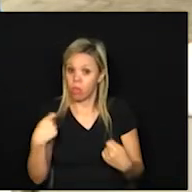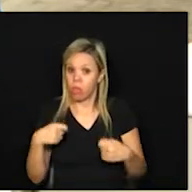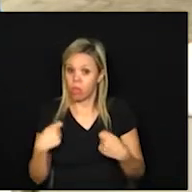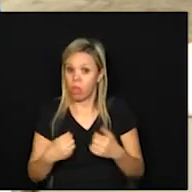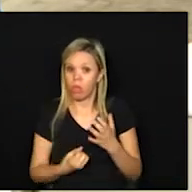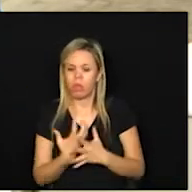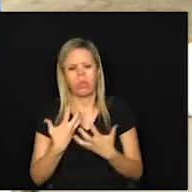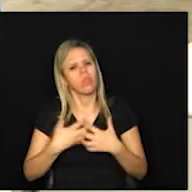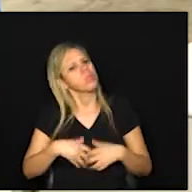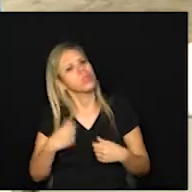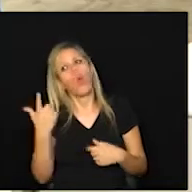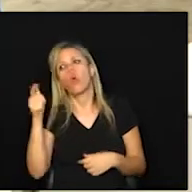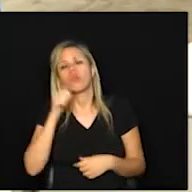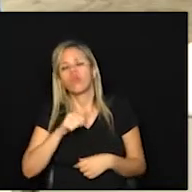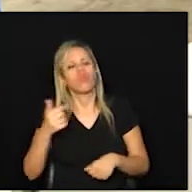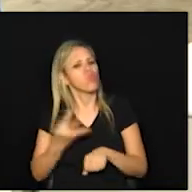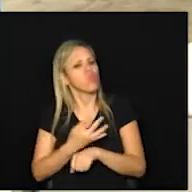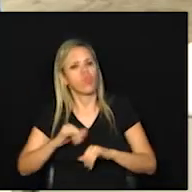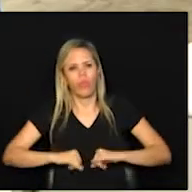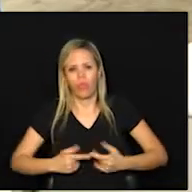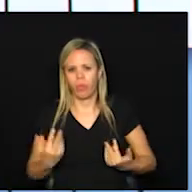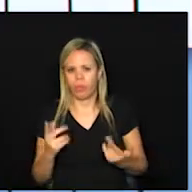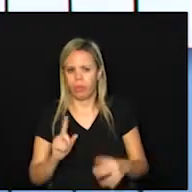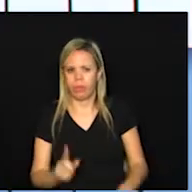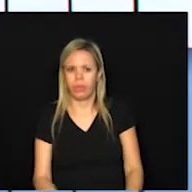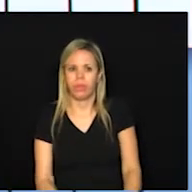necessário para que outras mulheres não passem por isso.